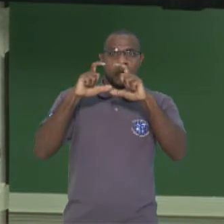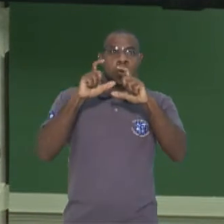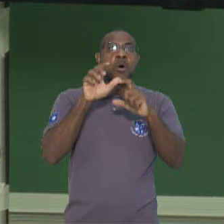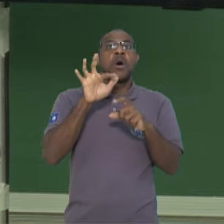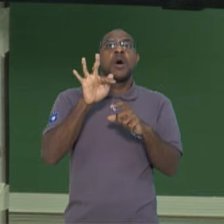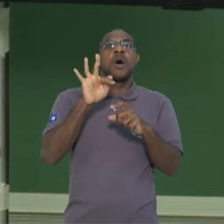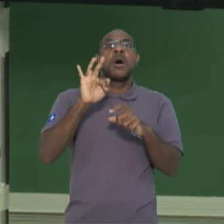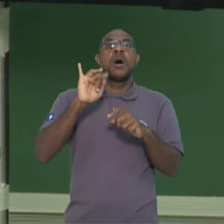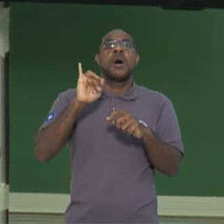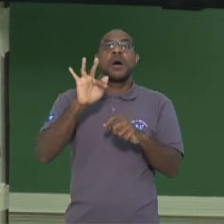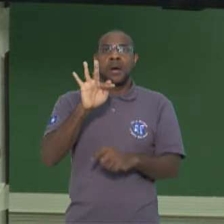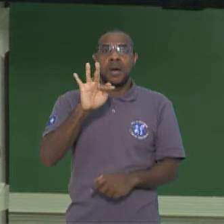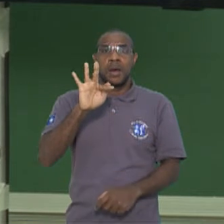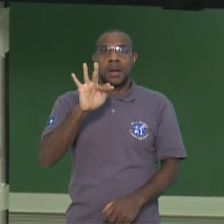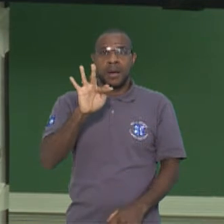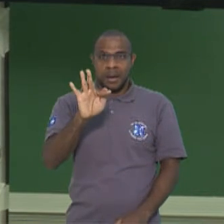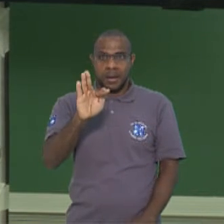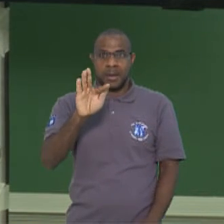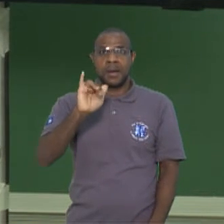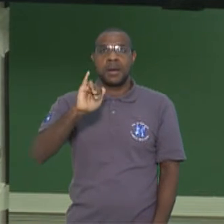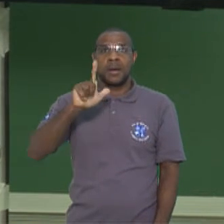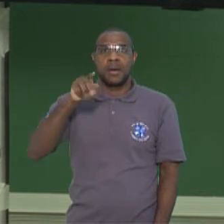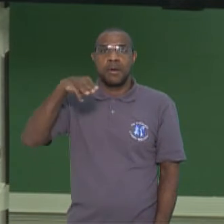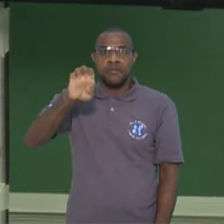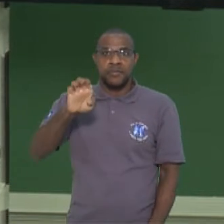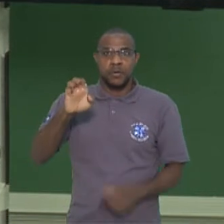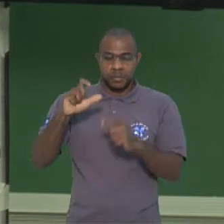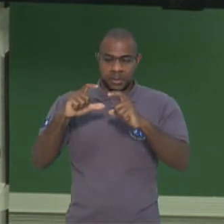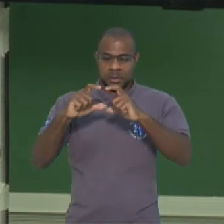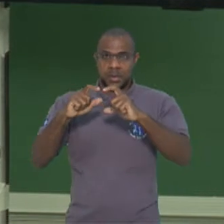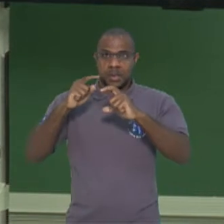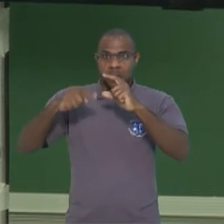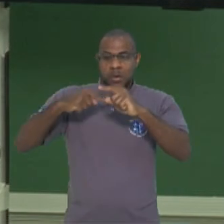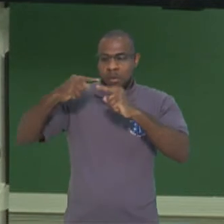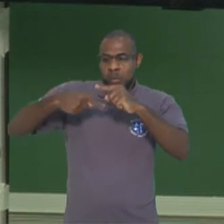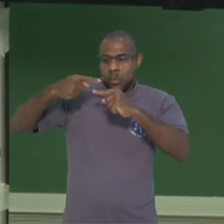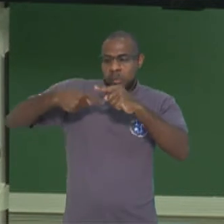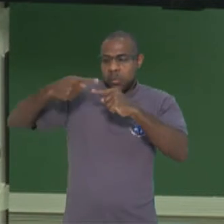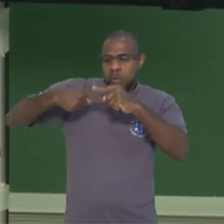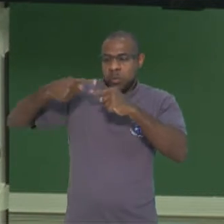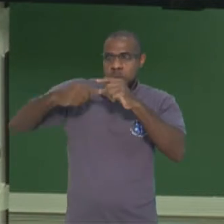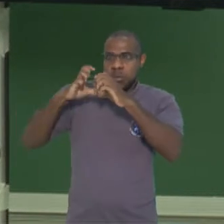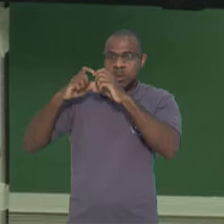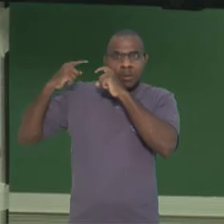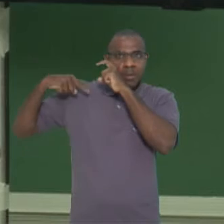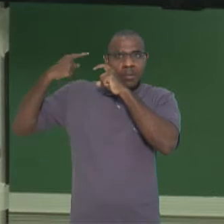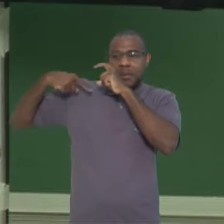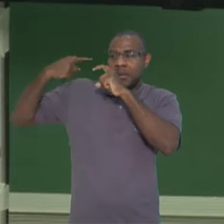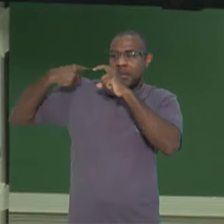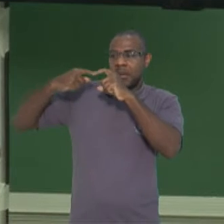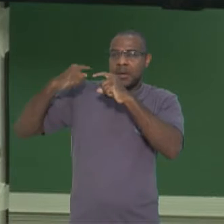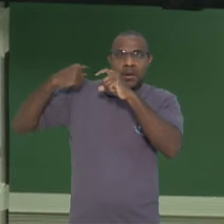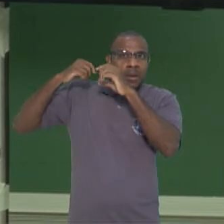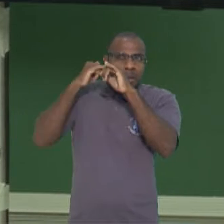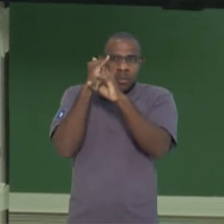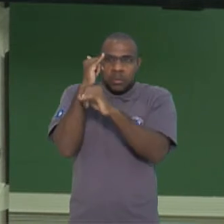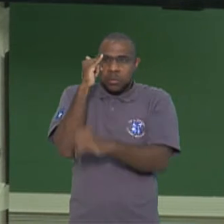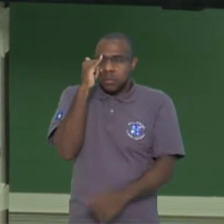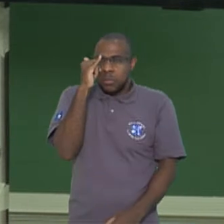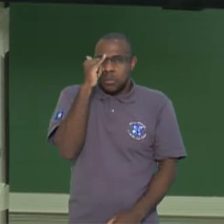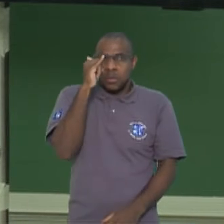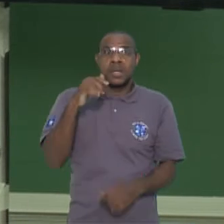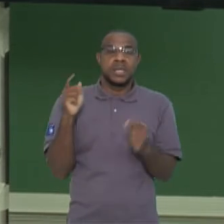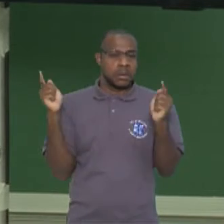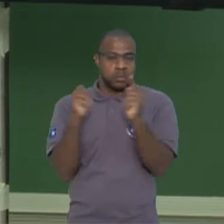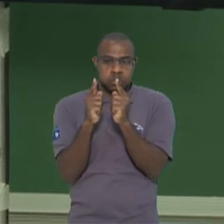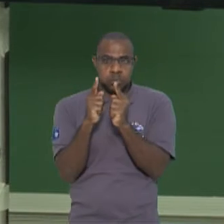né? Mais de uma hora de duração. Já com a película mais curta, você tem um filme mais reduzido